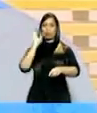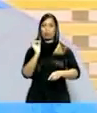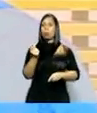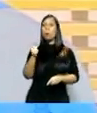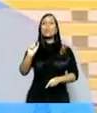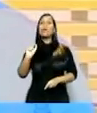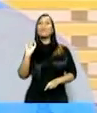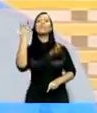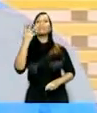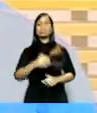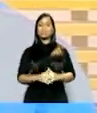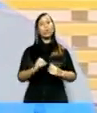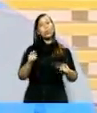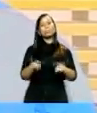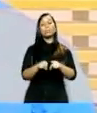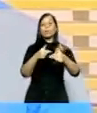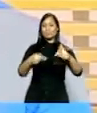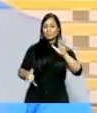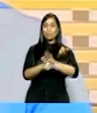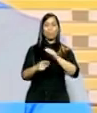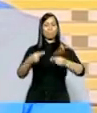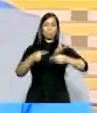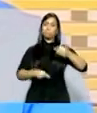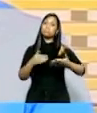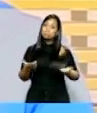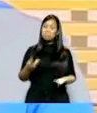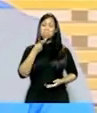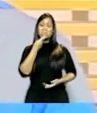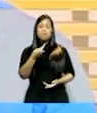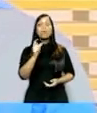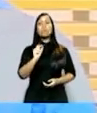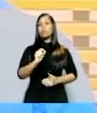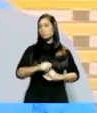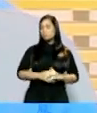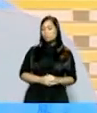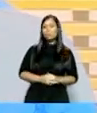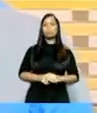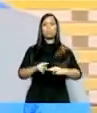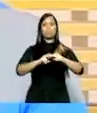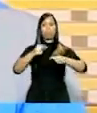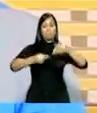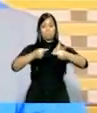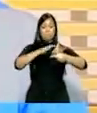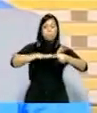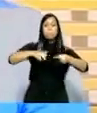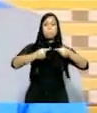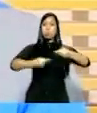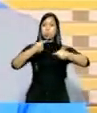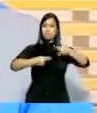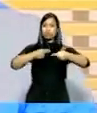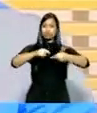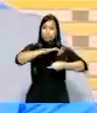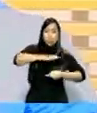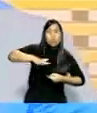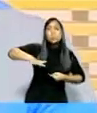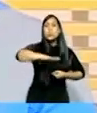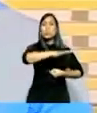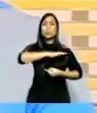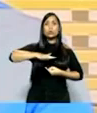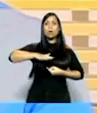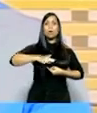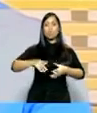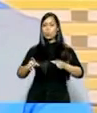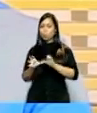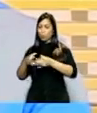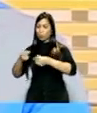ao ocorrido, em relação aos processos políticos, né? Então, eu me refiro enfim, a política como campo de determinado